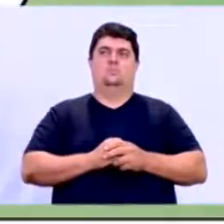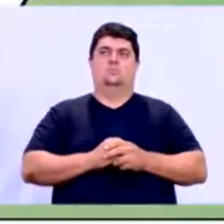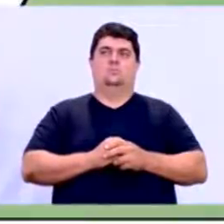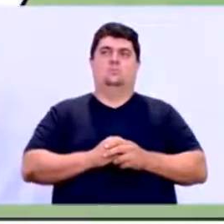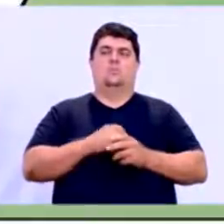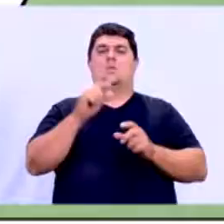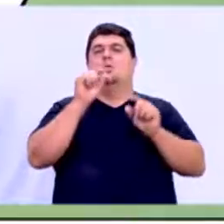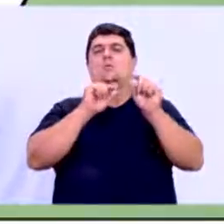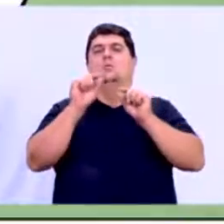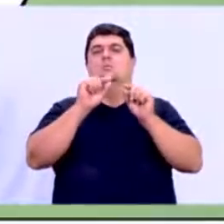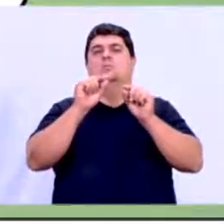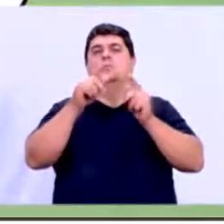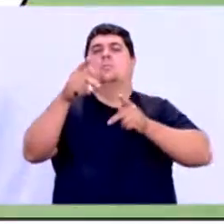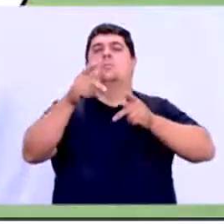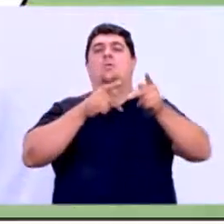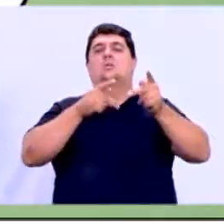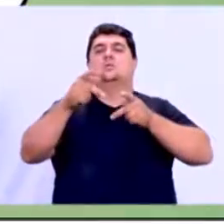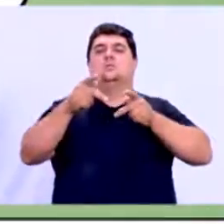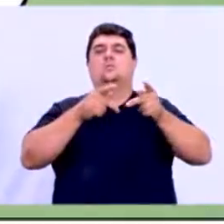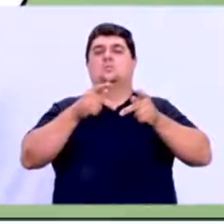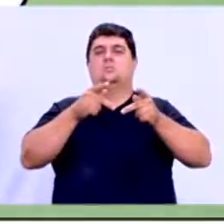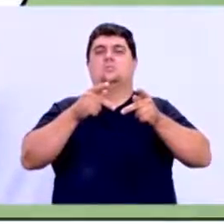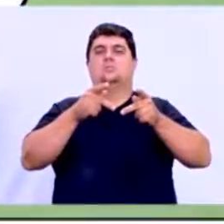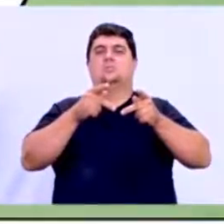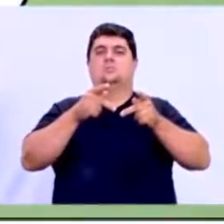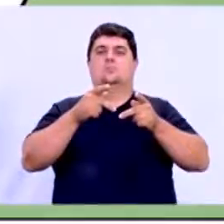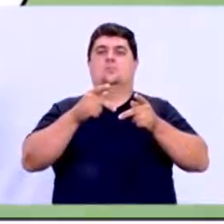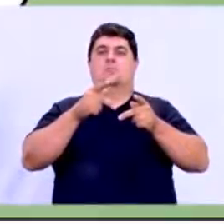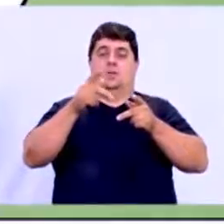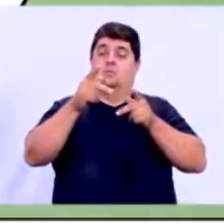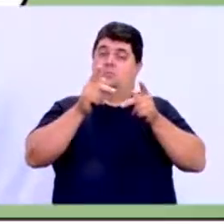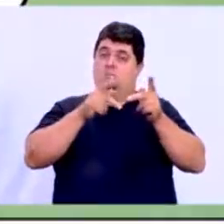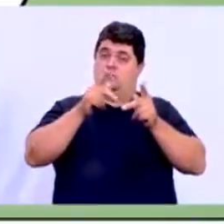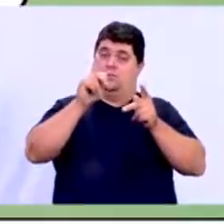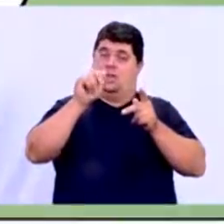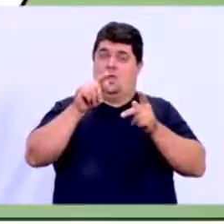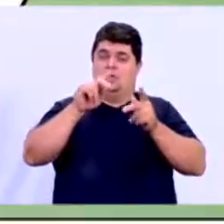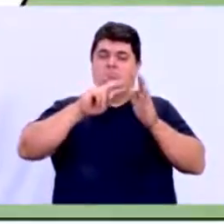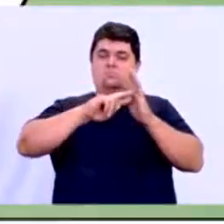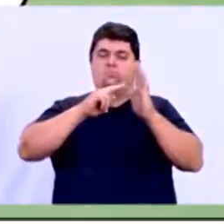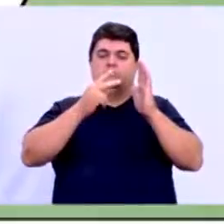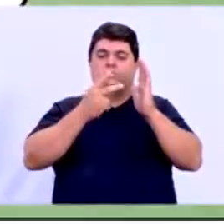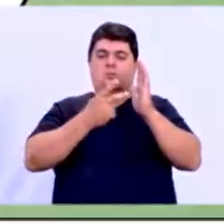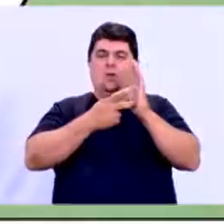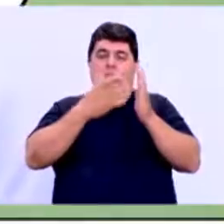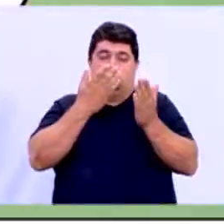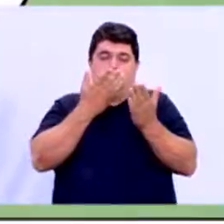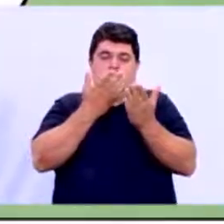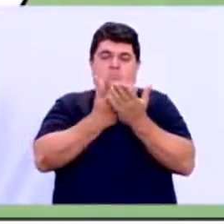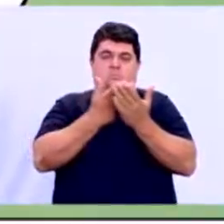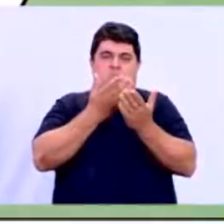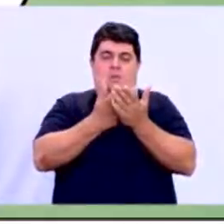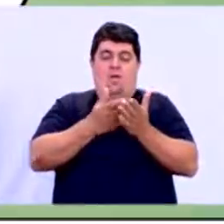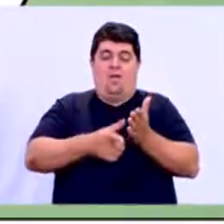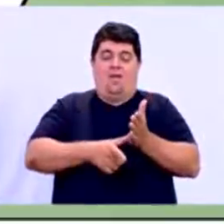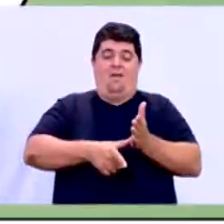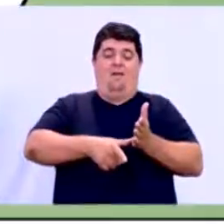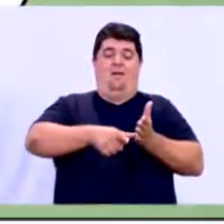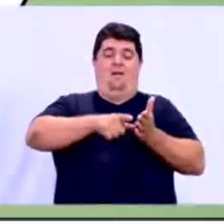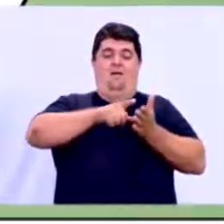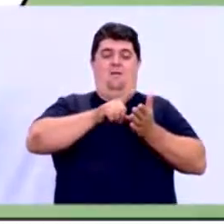O que é planejamento? Planejamento significa estudar